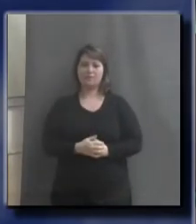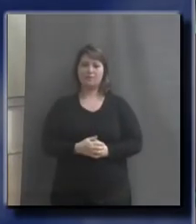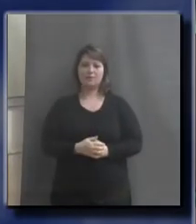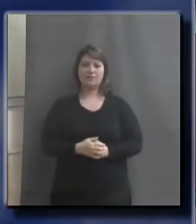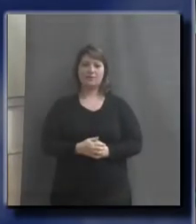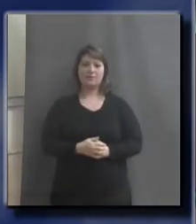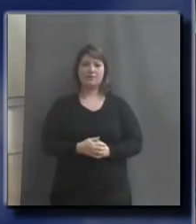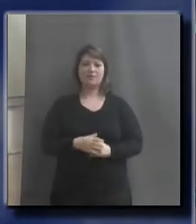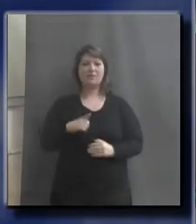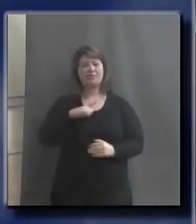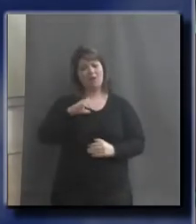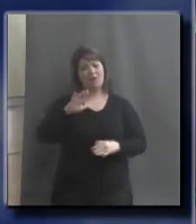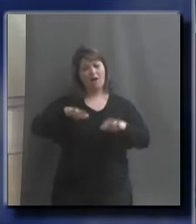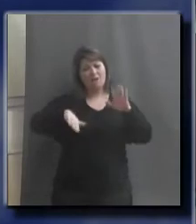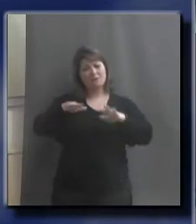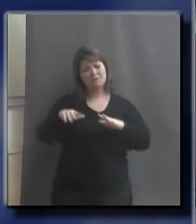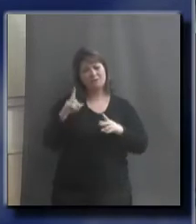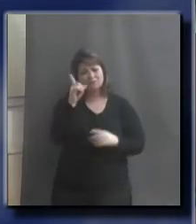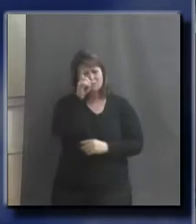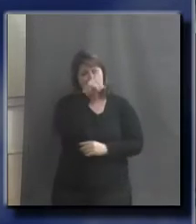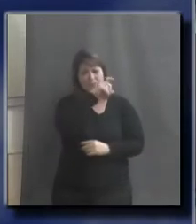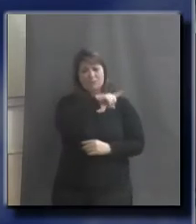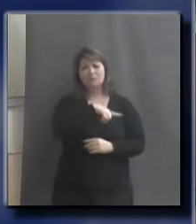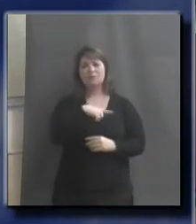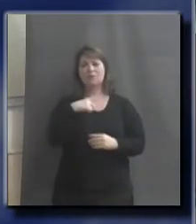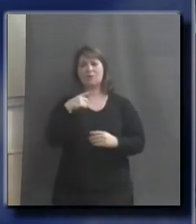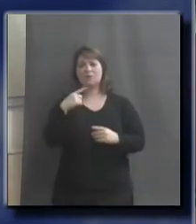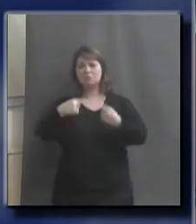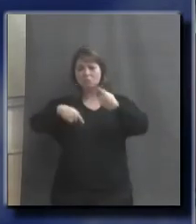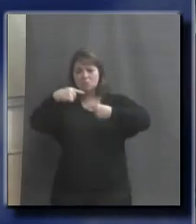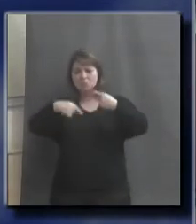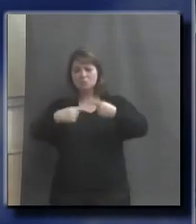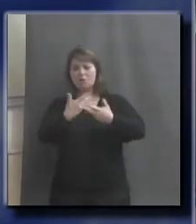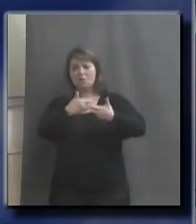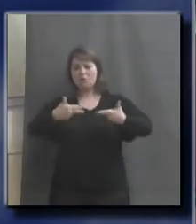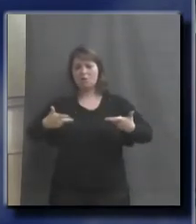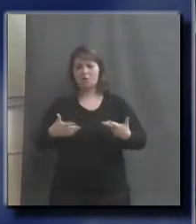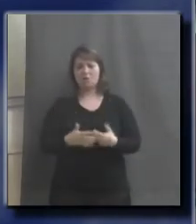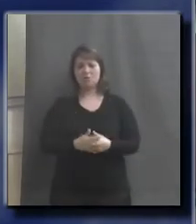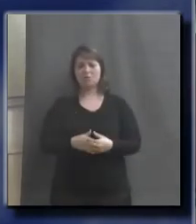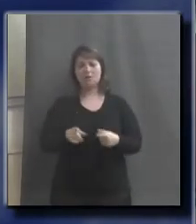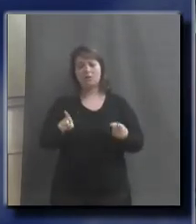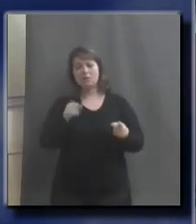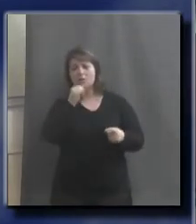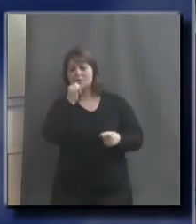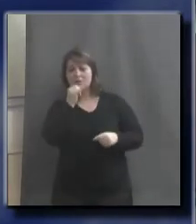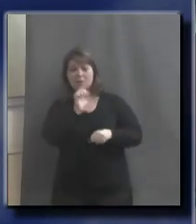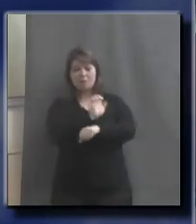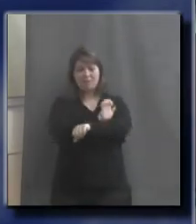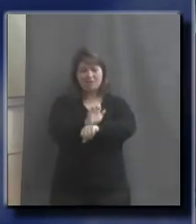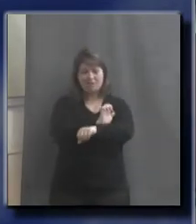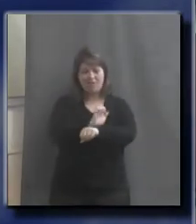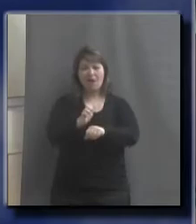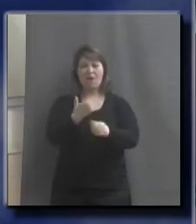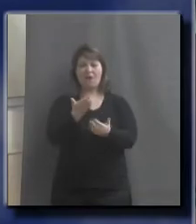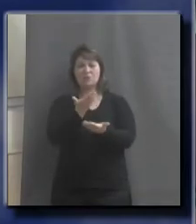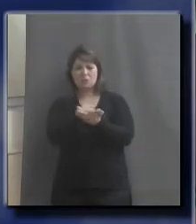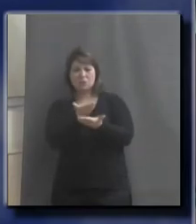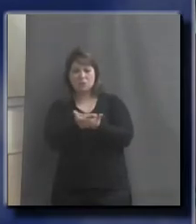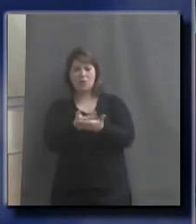os inúmeros desafios que compreendem essa discussão, né, as discussões acerca de estágios, de serviço escola,